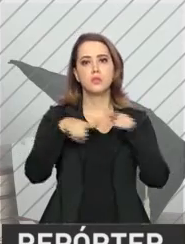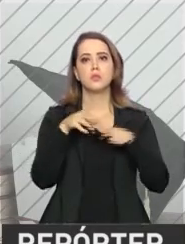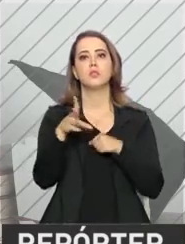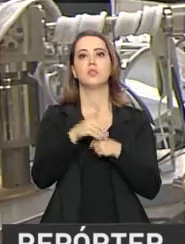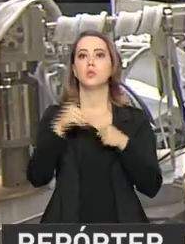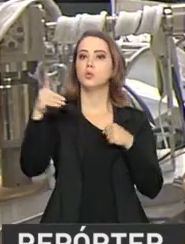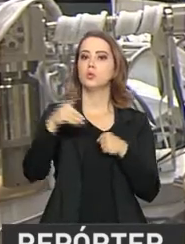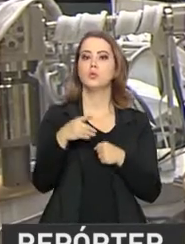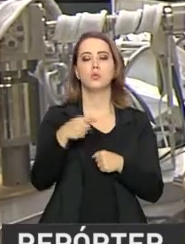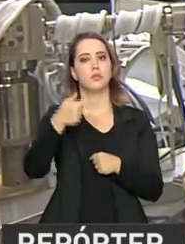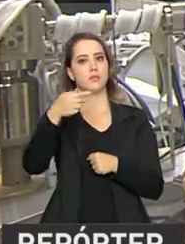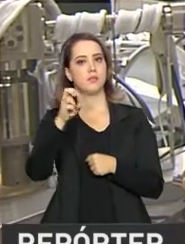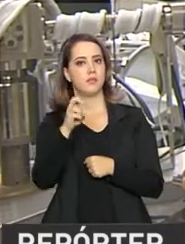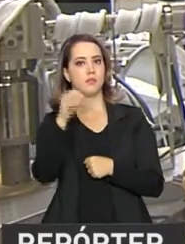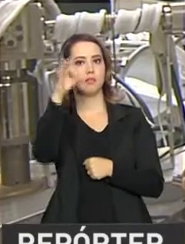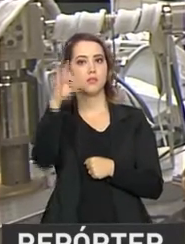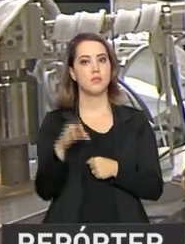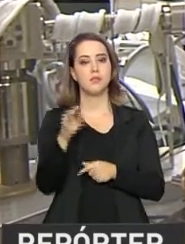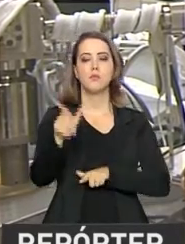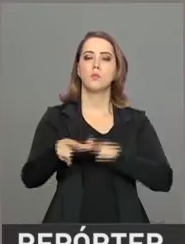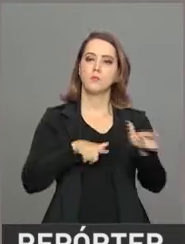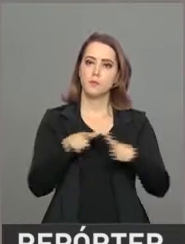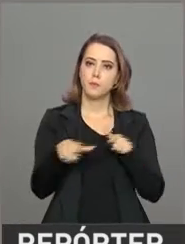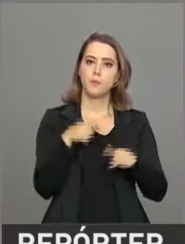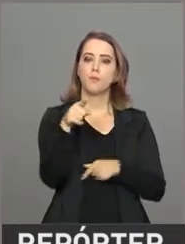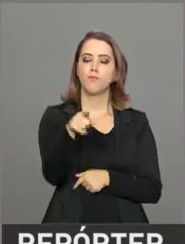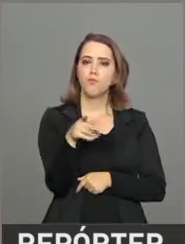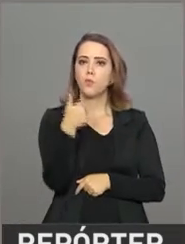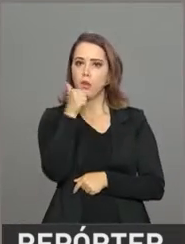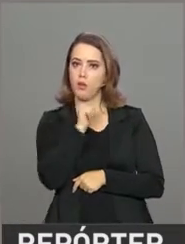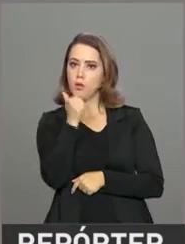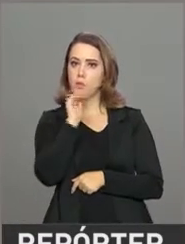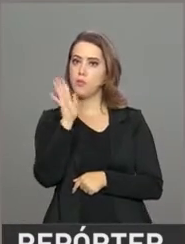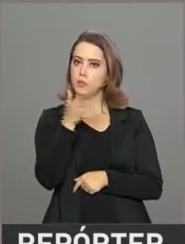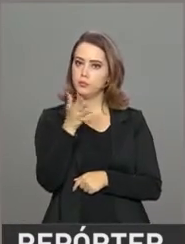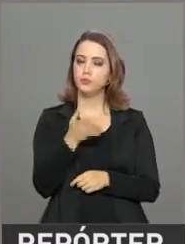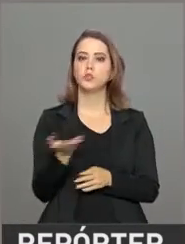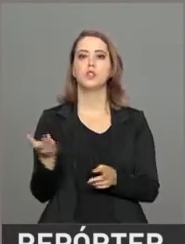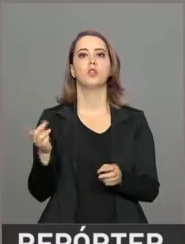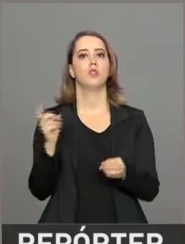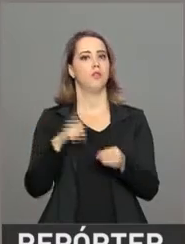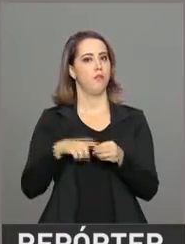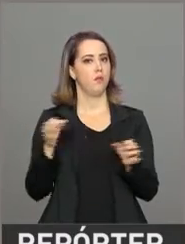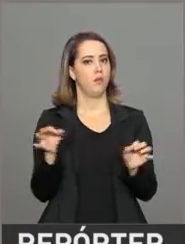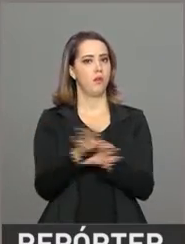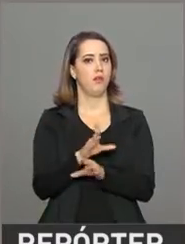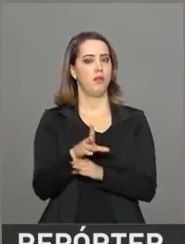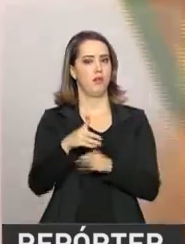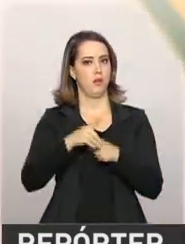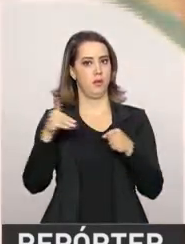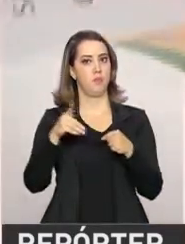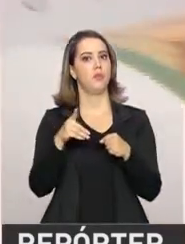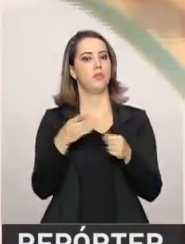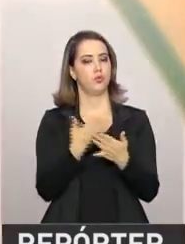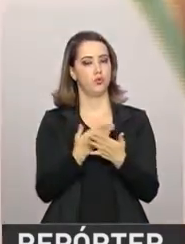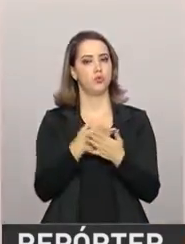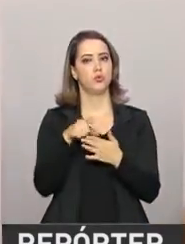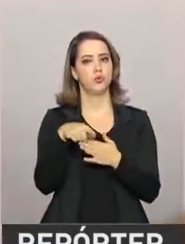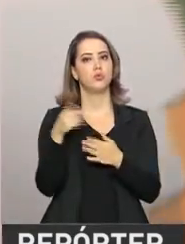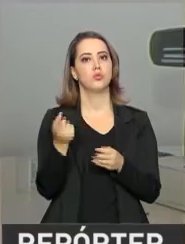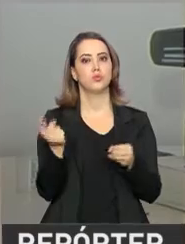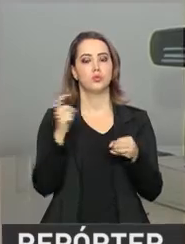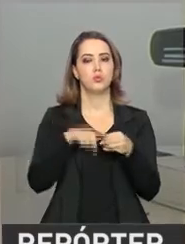e assim que terminar o doutorado ana catarina pretende retribuir à sociedade pela ajuda que deu para fazer seus